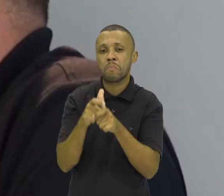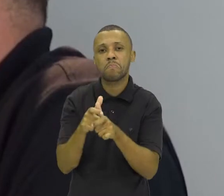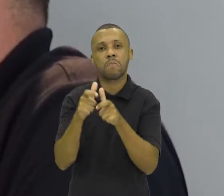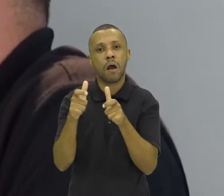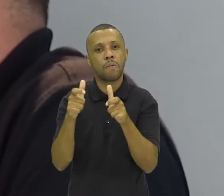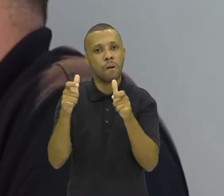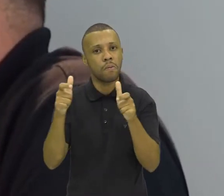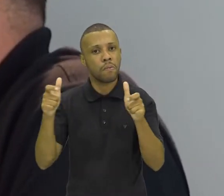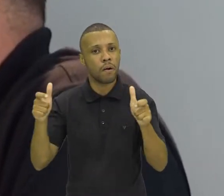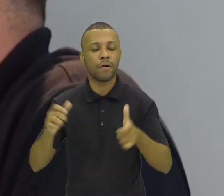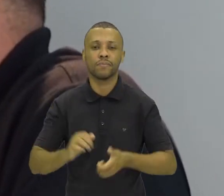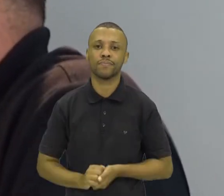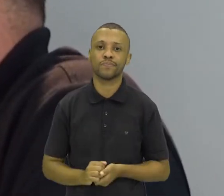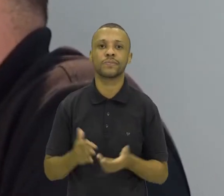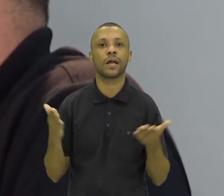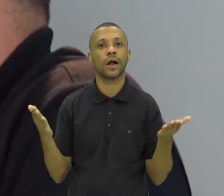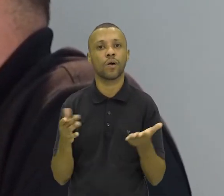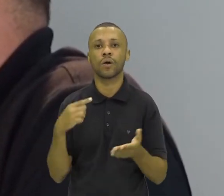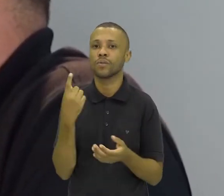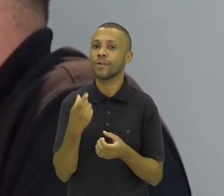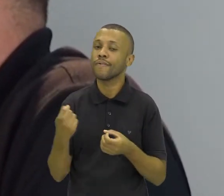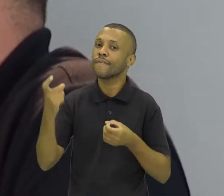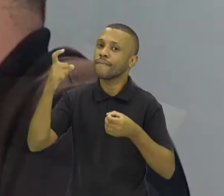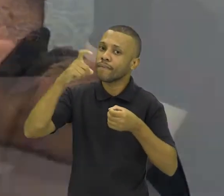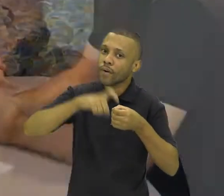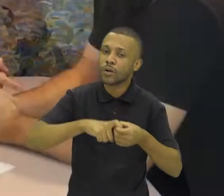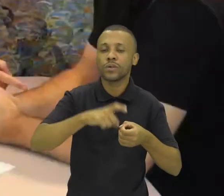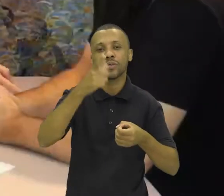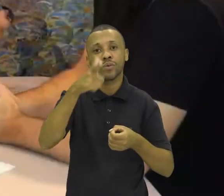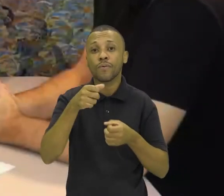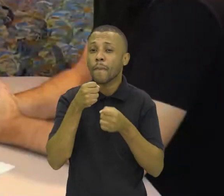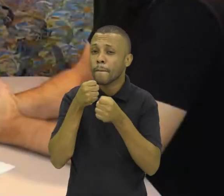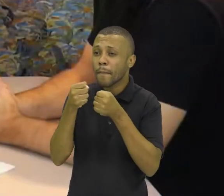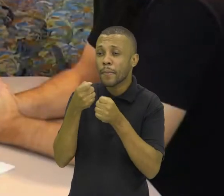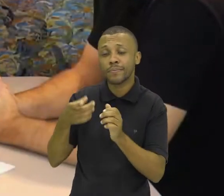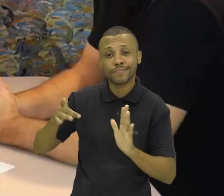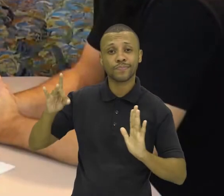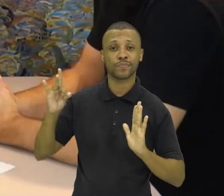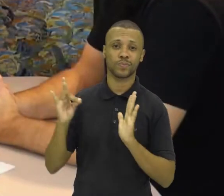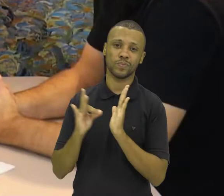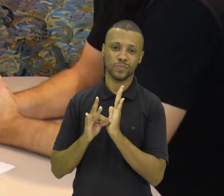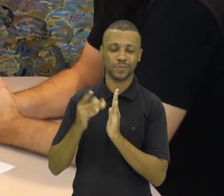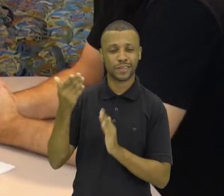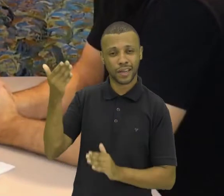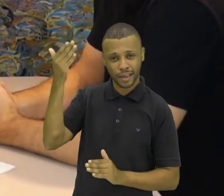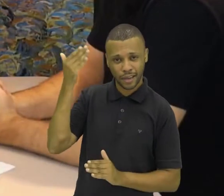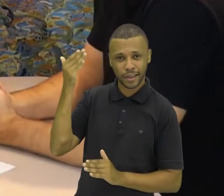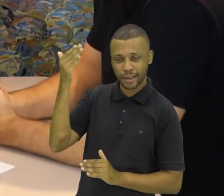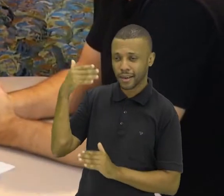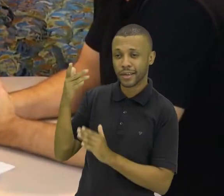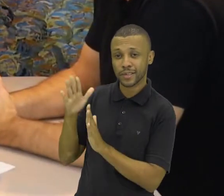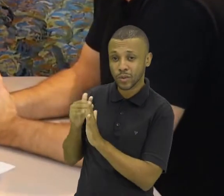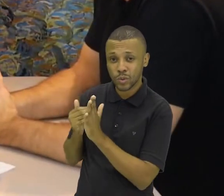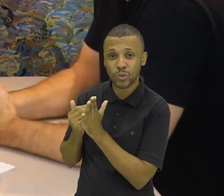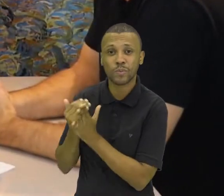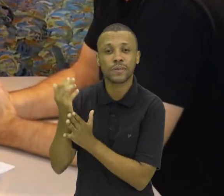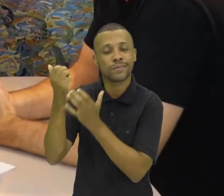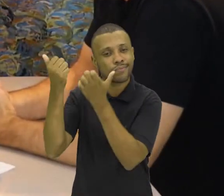literalmente. Essa é a grande dificuldade de sair. E agora a gente volta para o tema da nossa entrevista original, aquela que eu